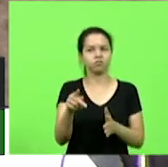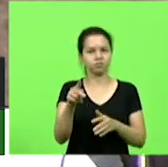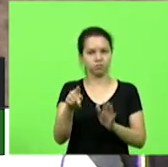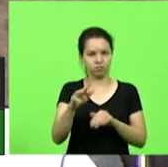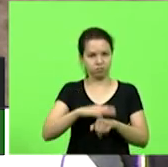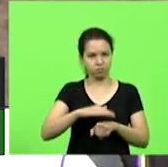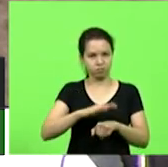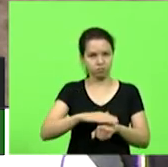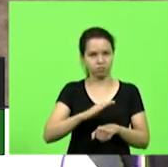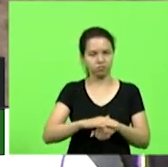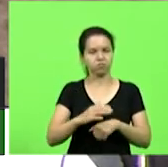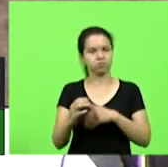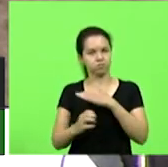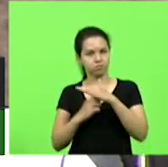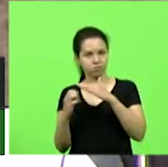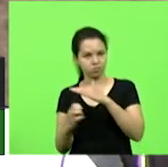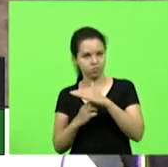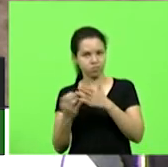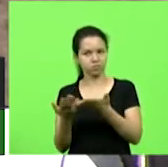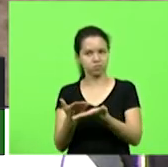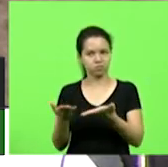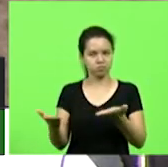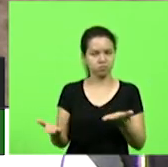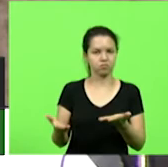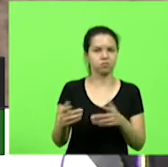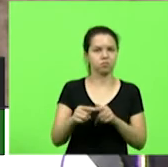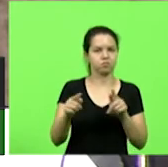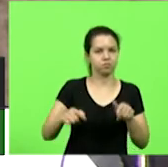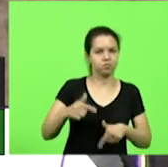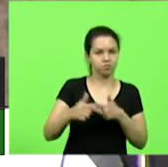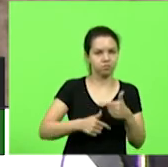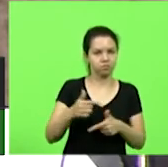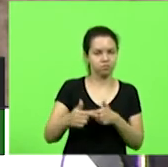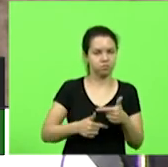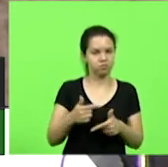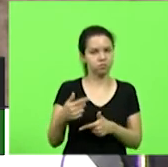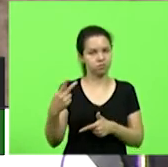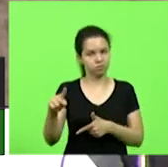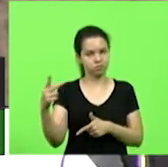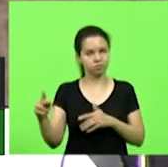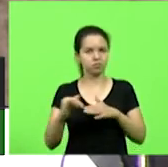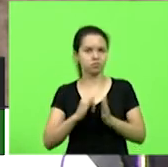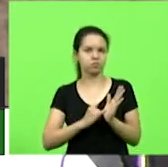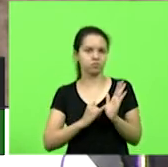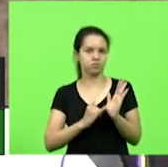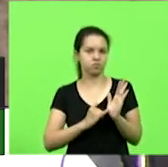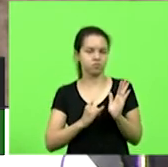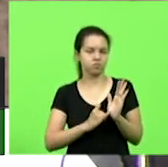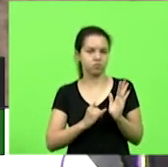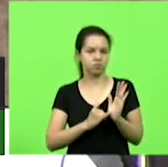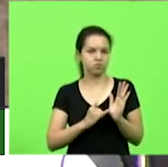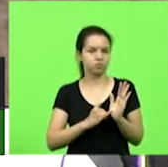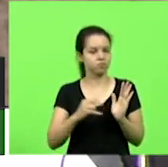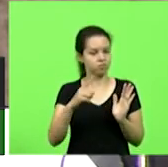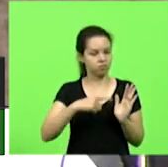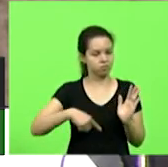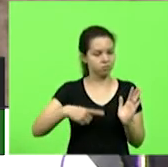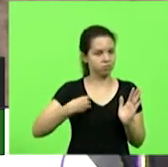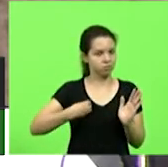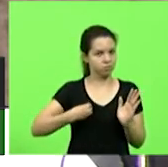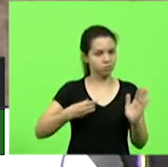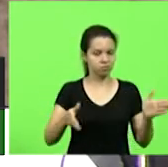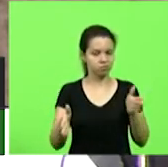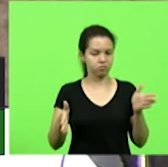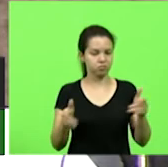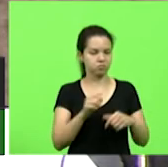dos empregadores, vem do empregado, através dos seus impostos. E nós estamos vivendo um momento de